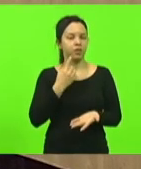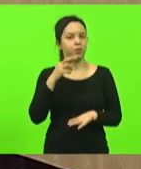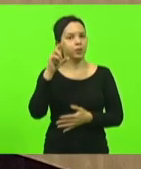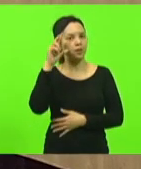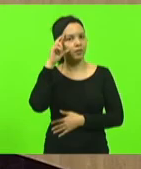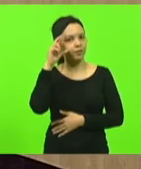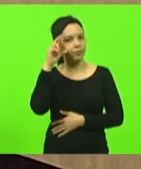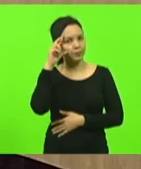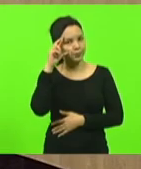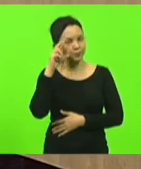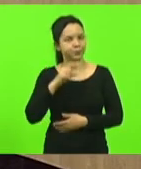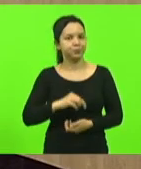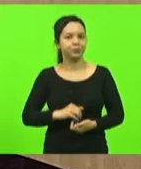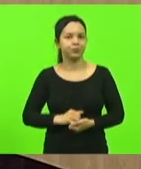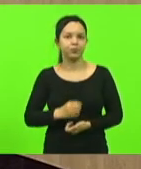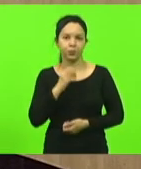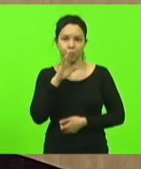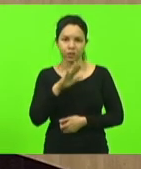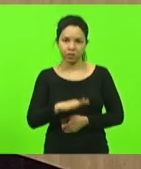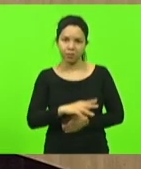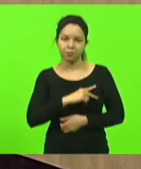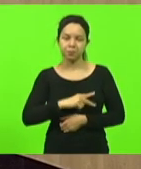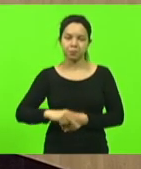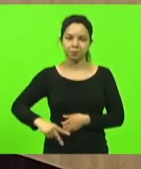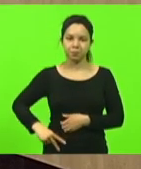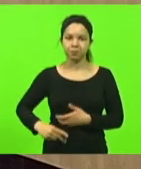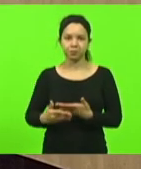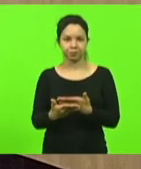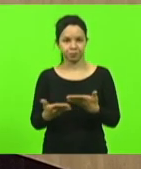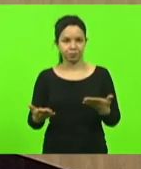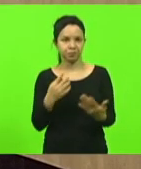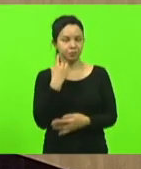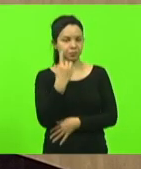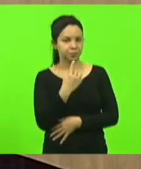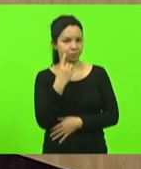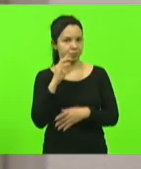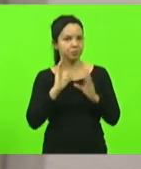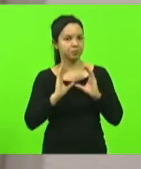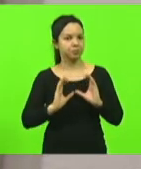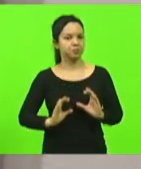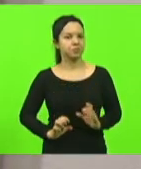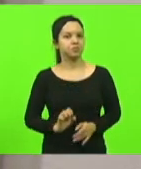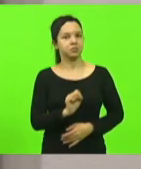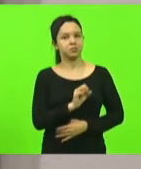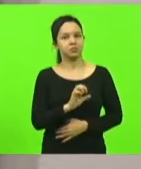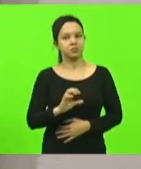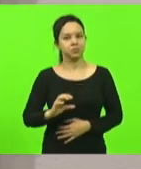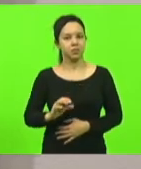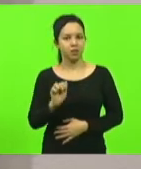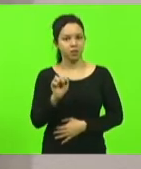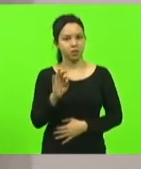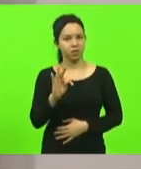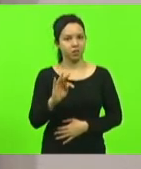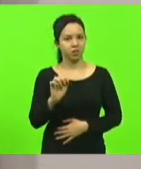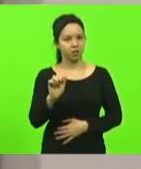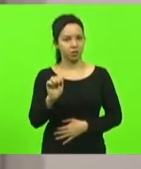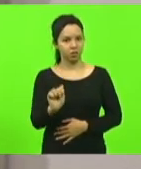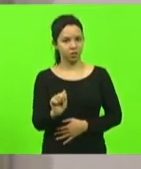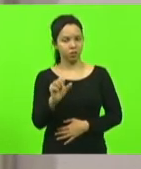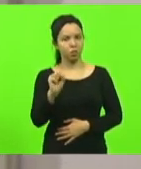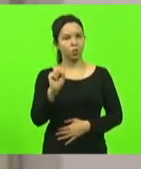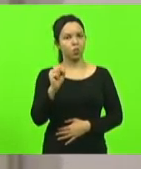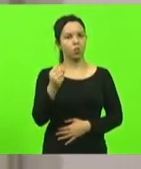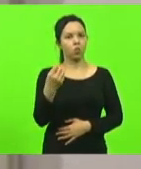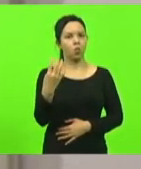Boa tarde, Sr. Presidente, colegas deputados, cidadãos catarinenses. Ata da 84ª